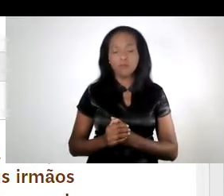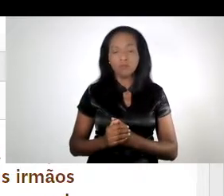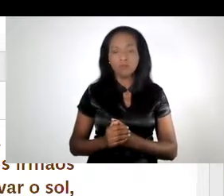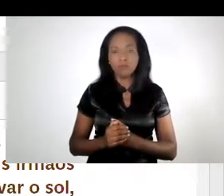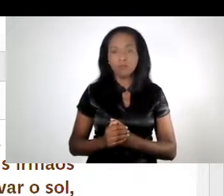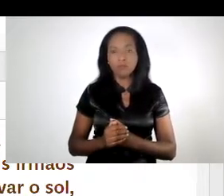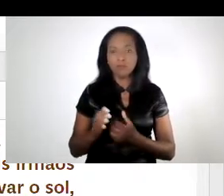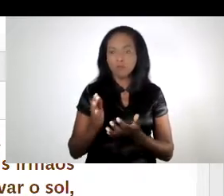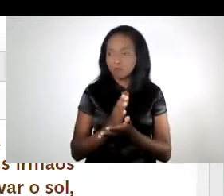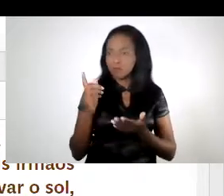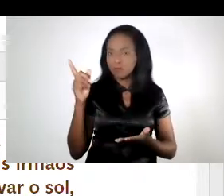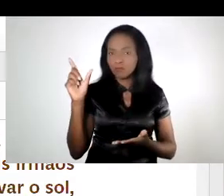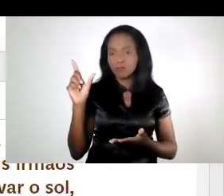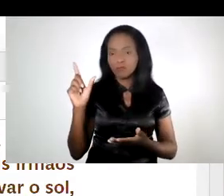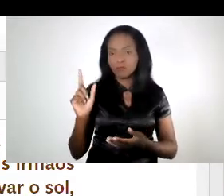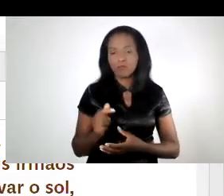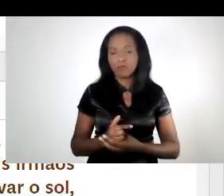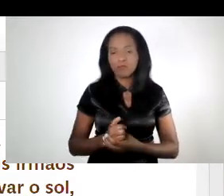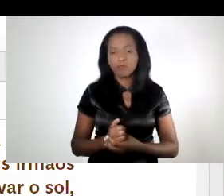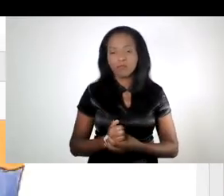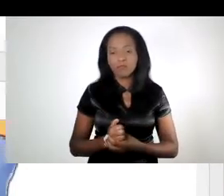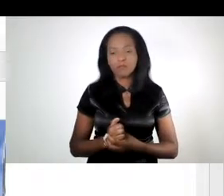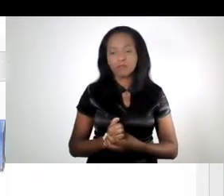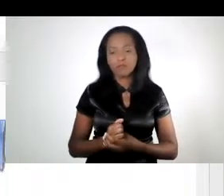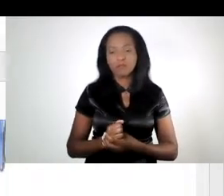Alguém mais?